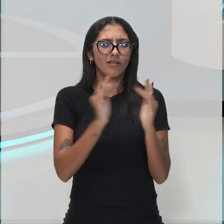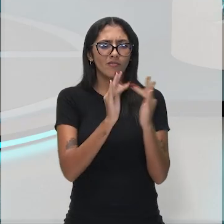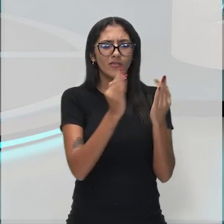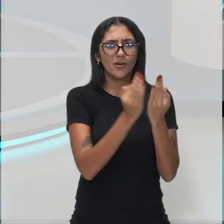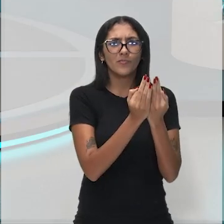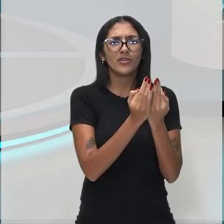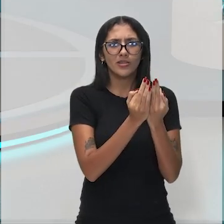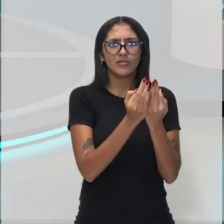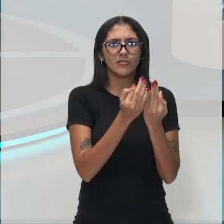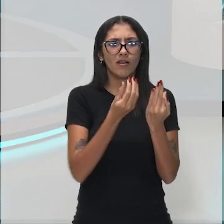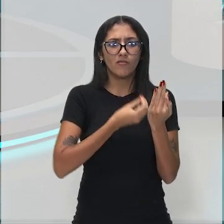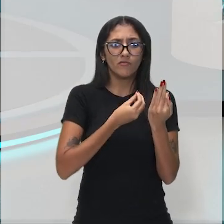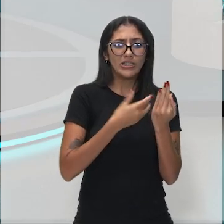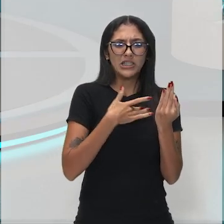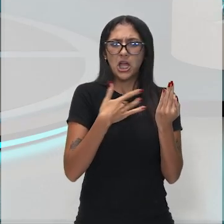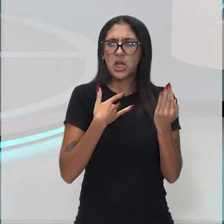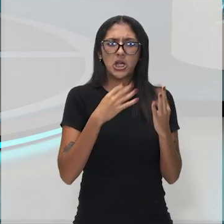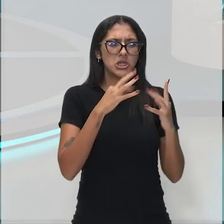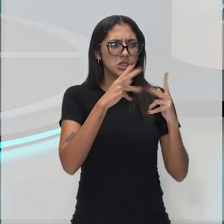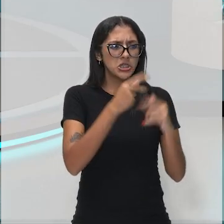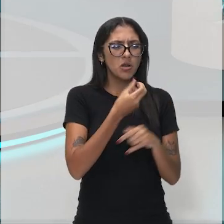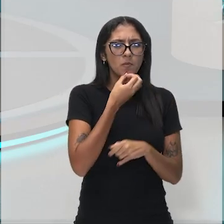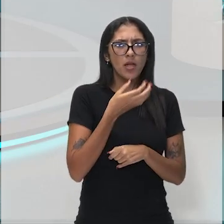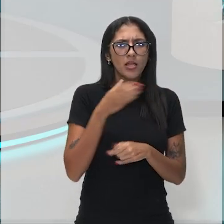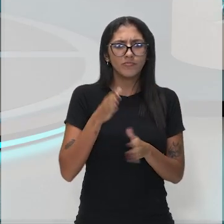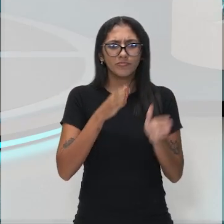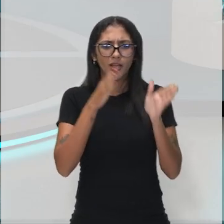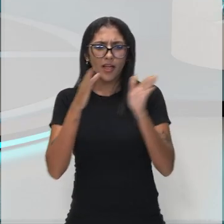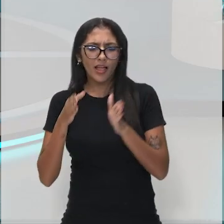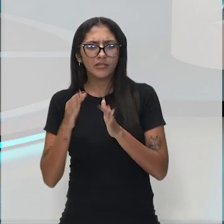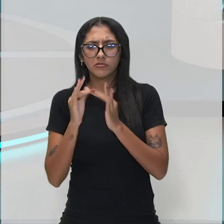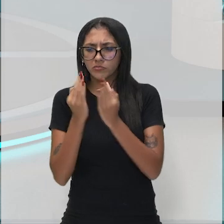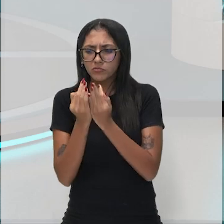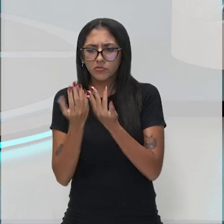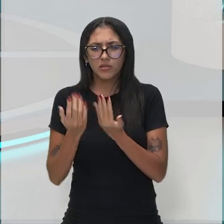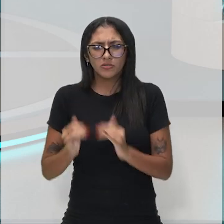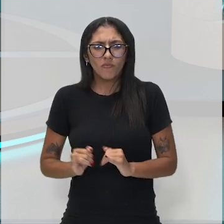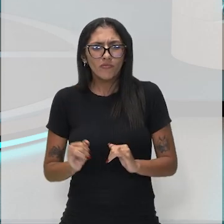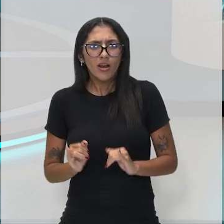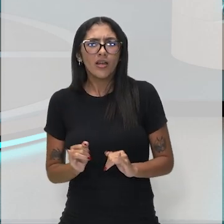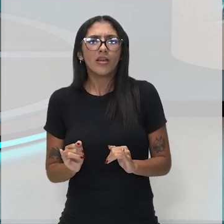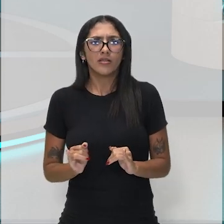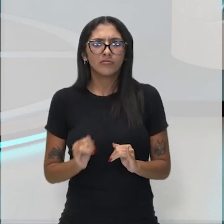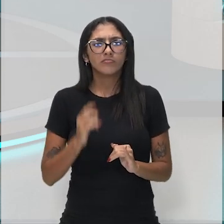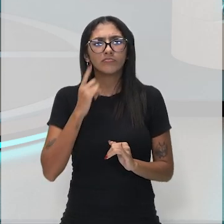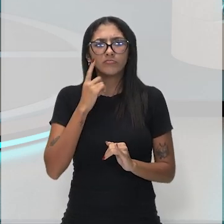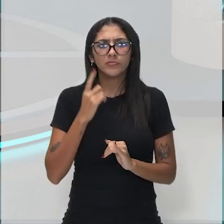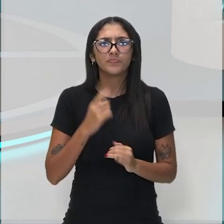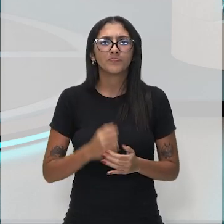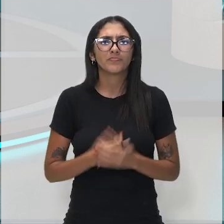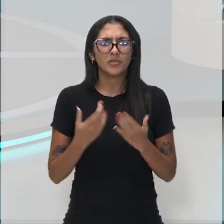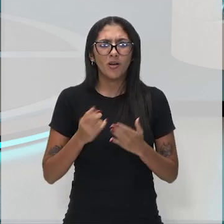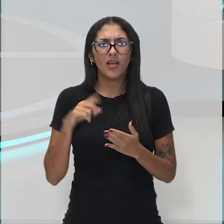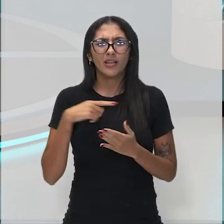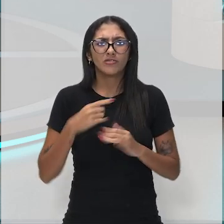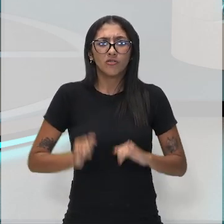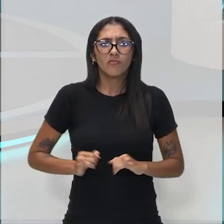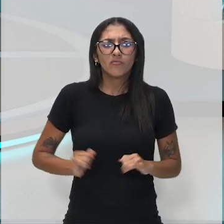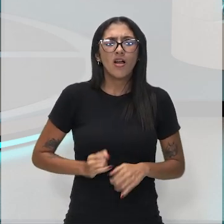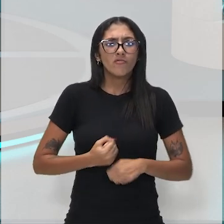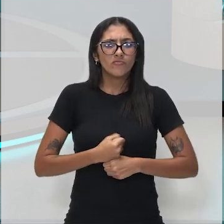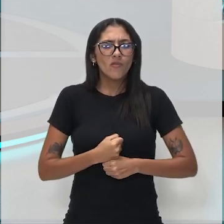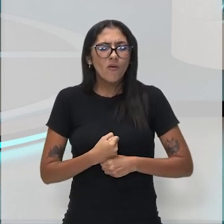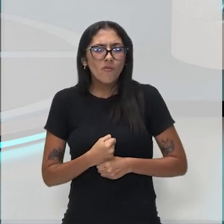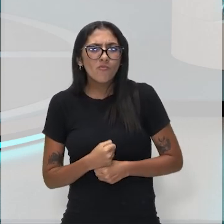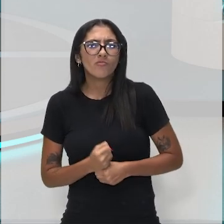crítico em que eles ficaram devido exatamente a essa travessia, a essa migração e a seca severa. Então, eles passaram fome,